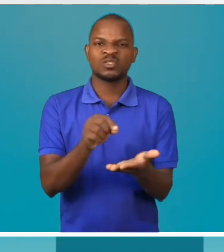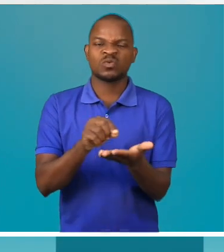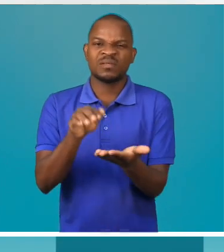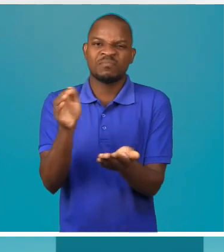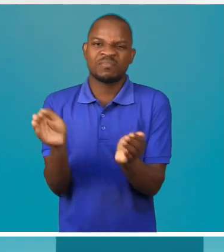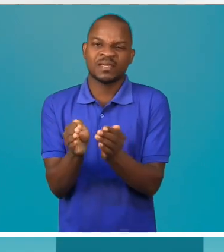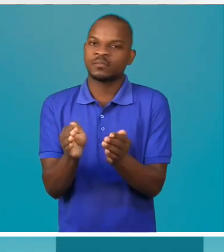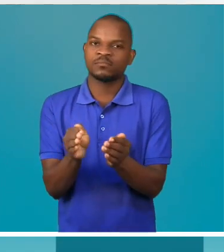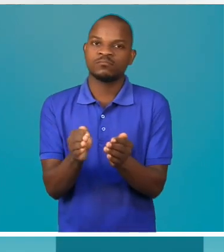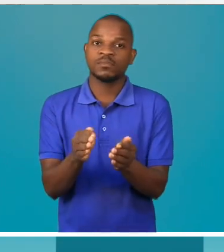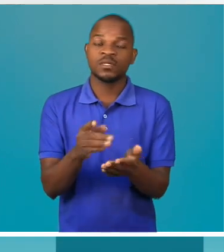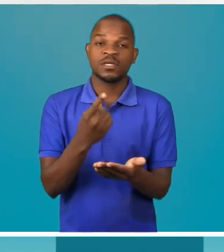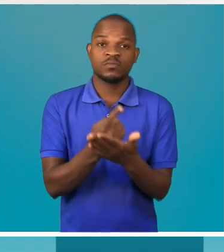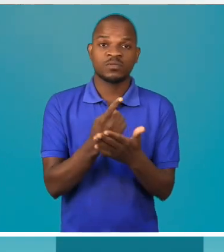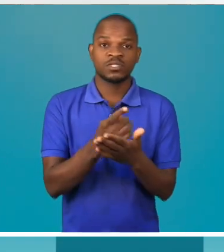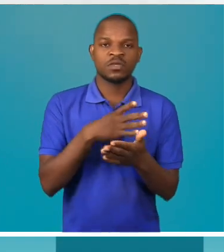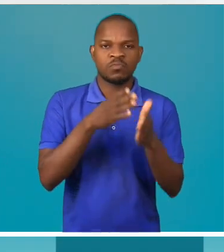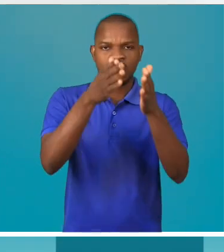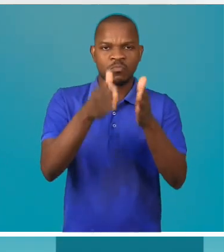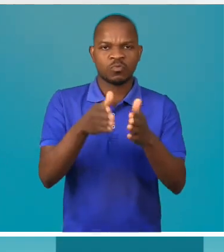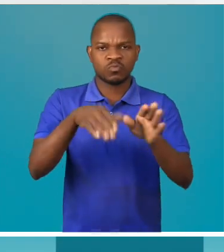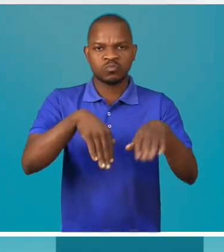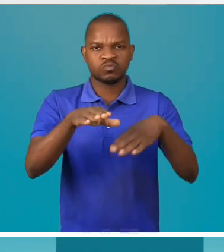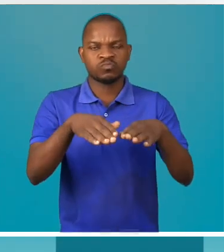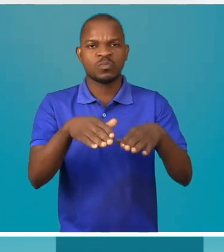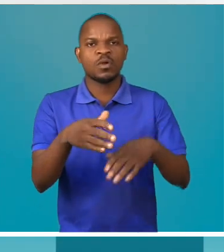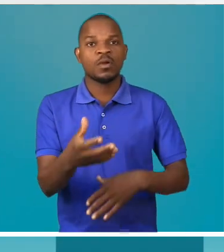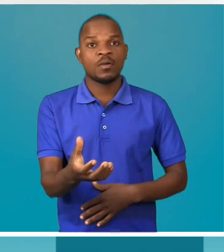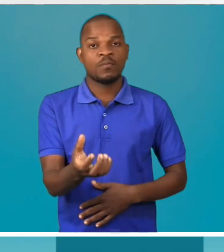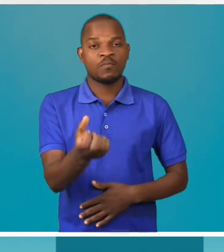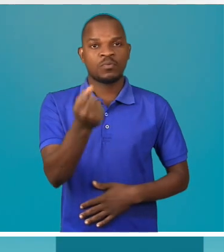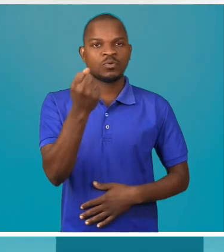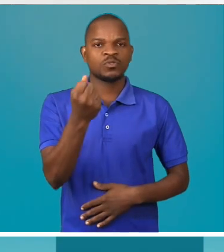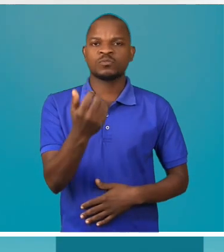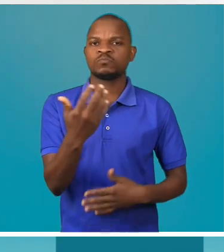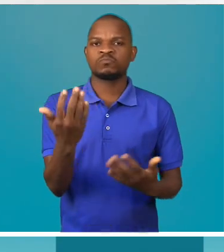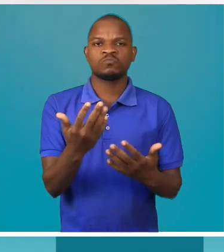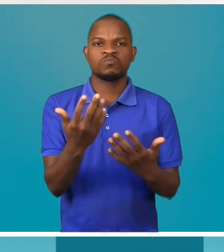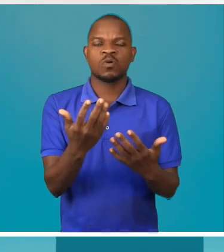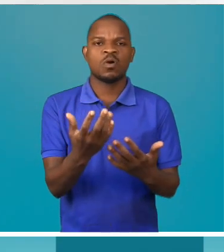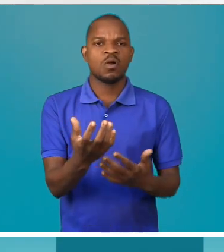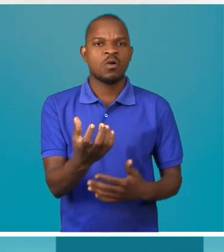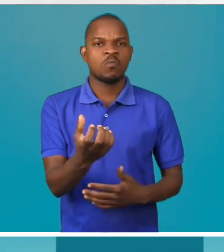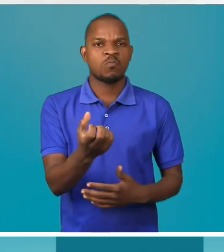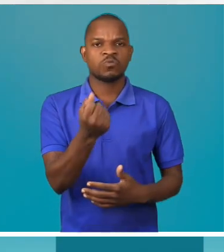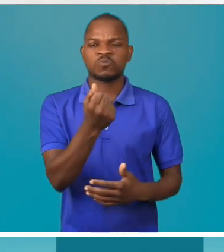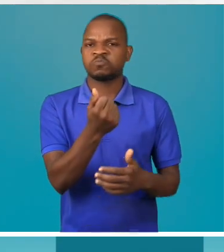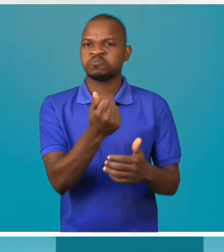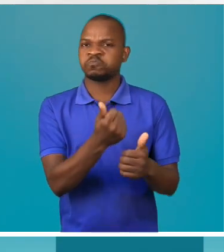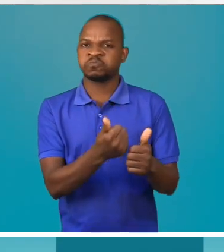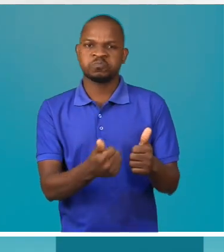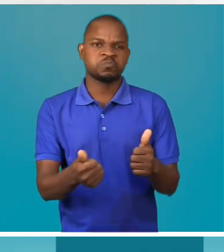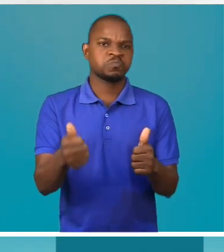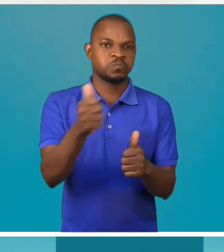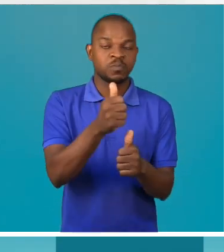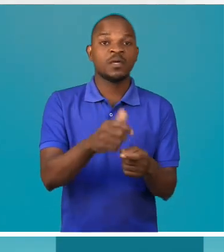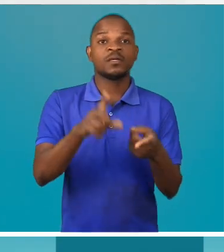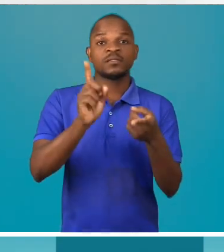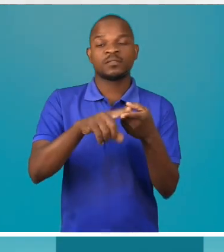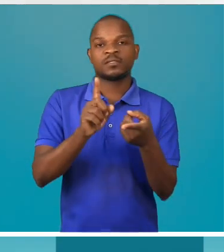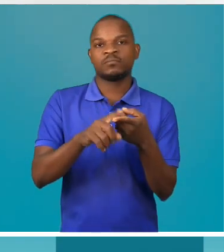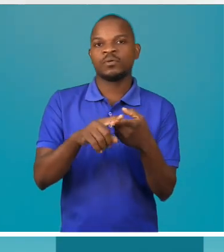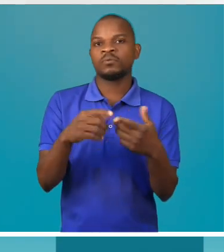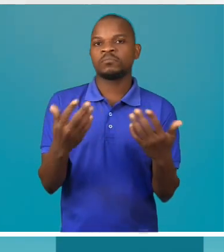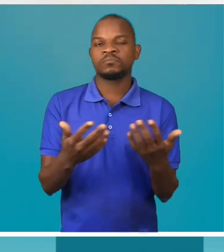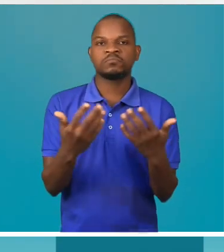estar num complexo, não é? E dali depois terem todo o